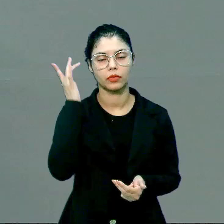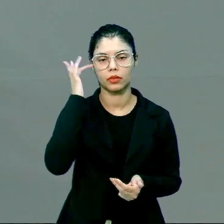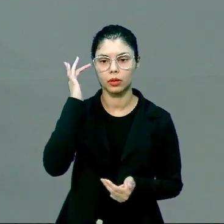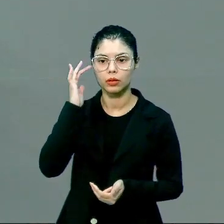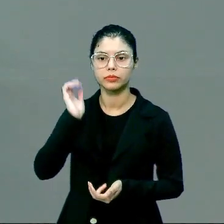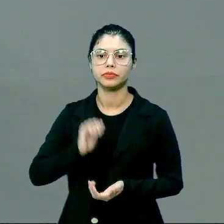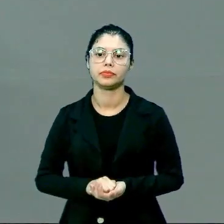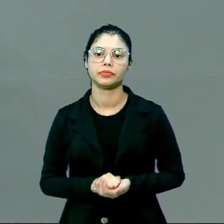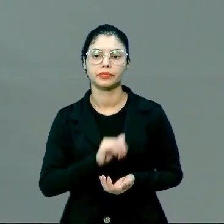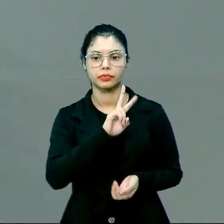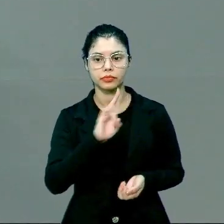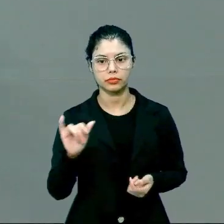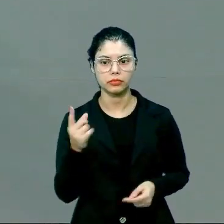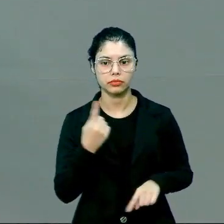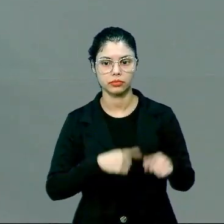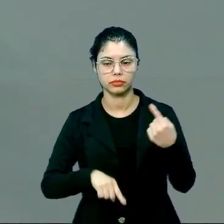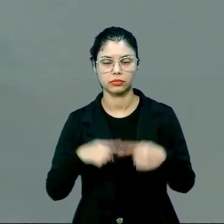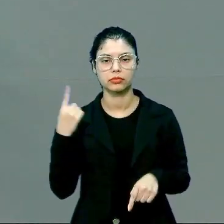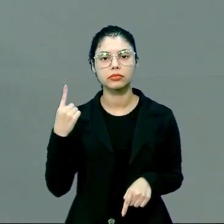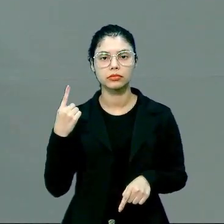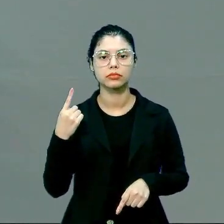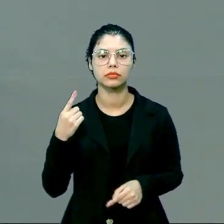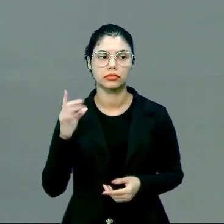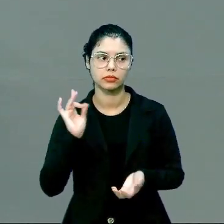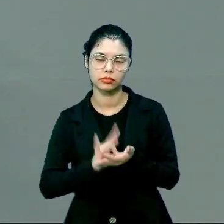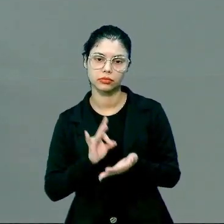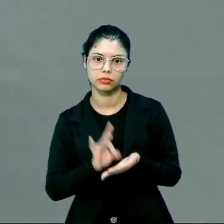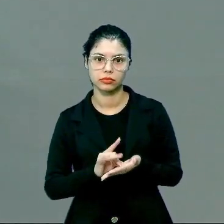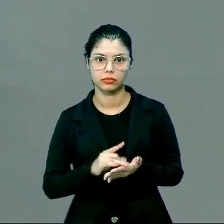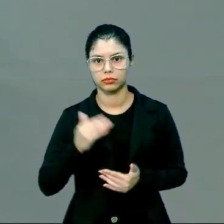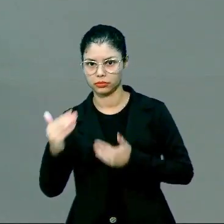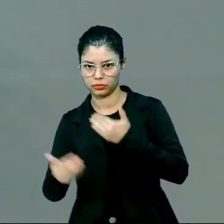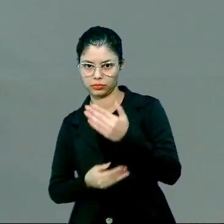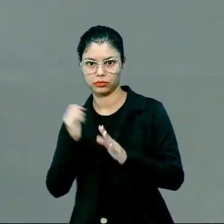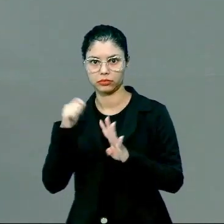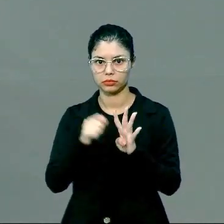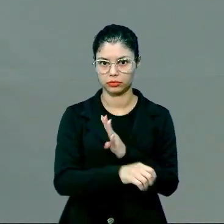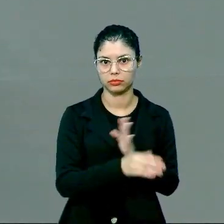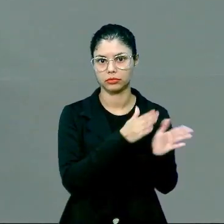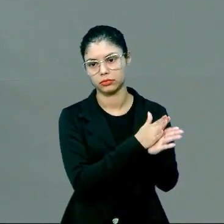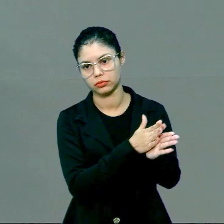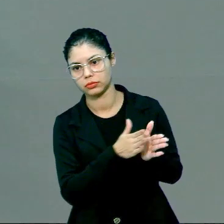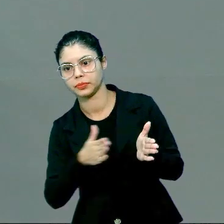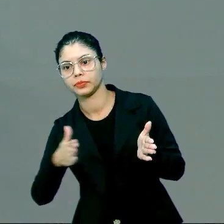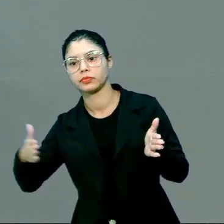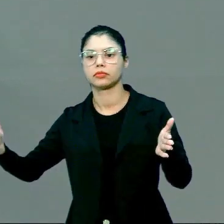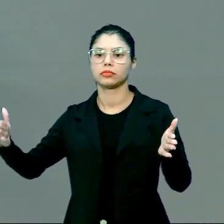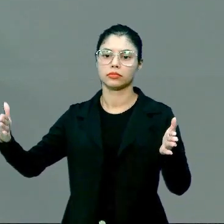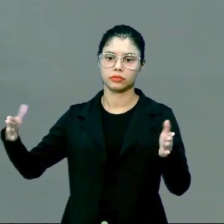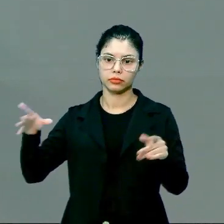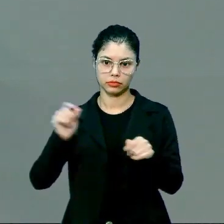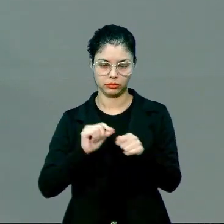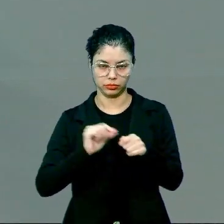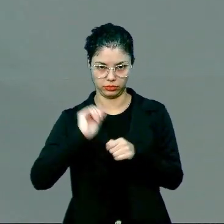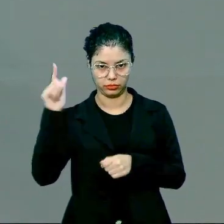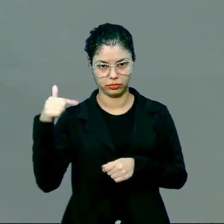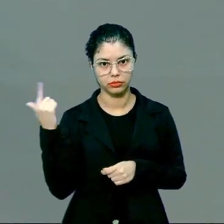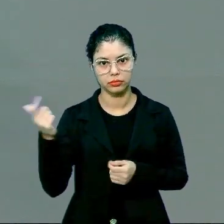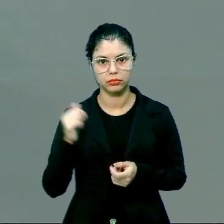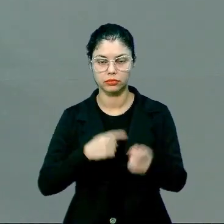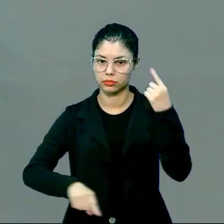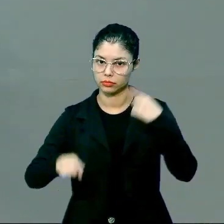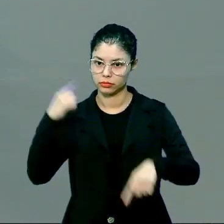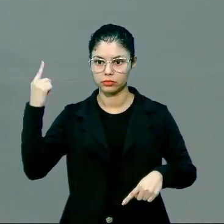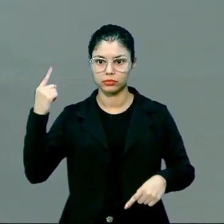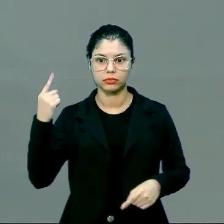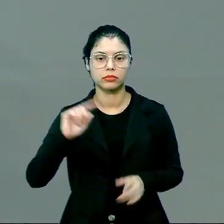que aquilo vai fazer um sucesso, de fato, durante alguns meses passa fazendo aquele